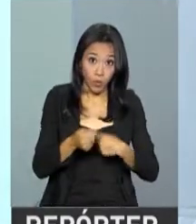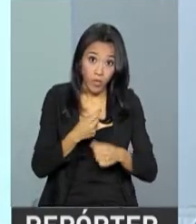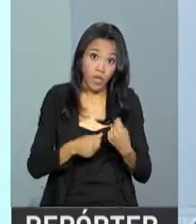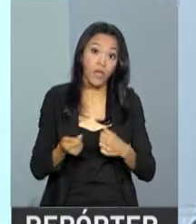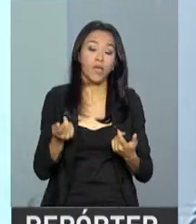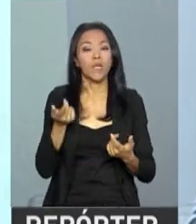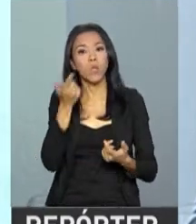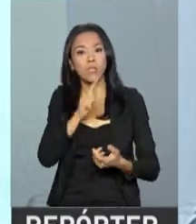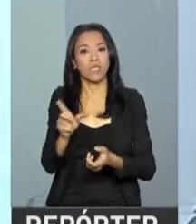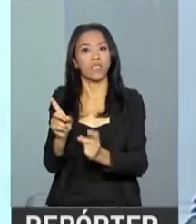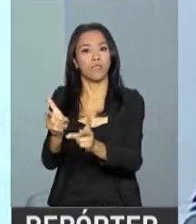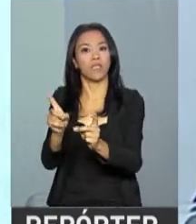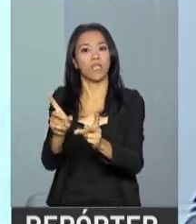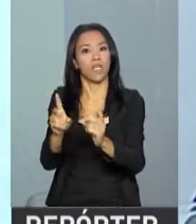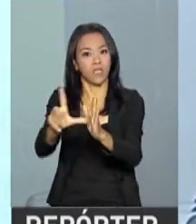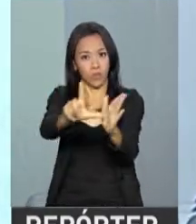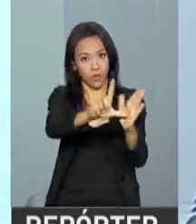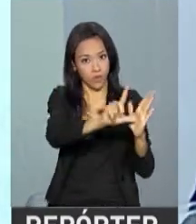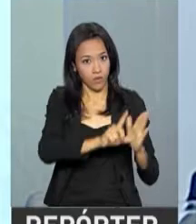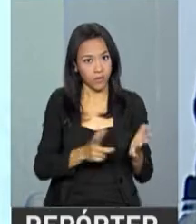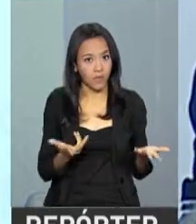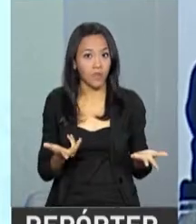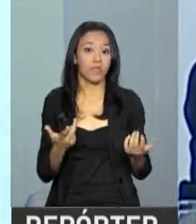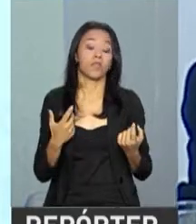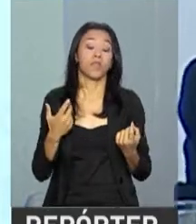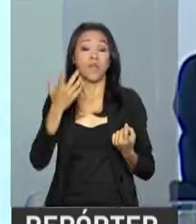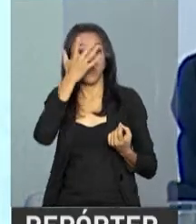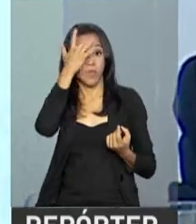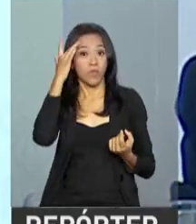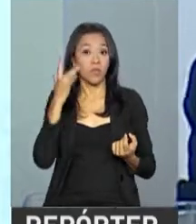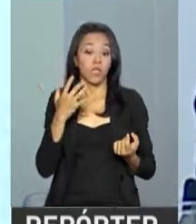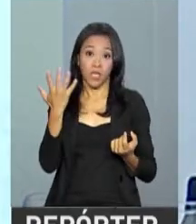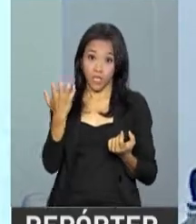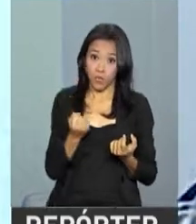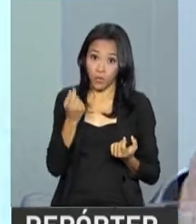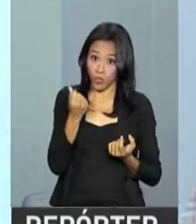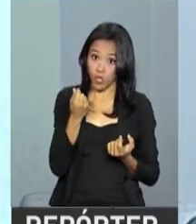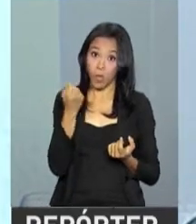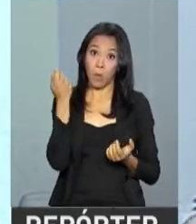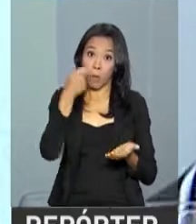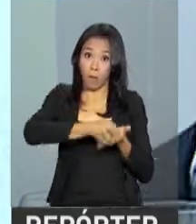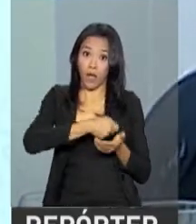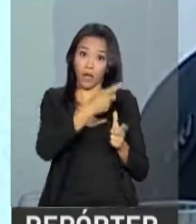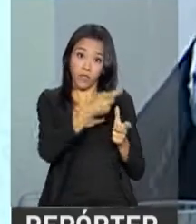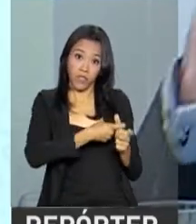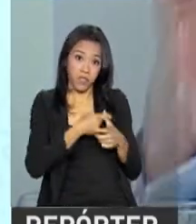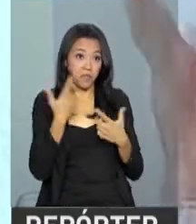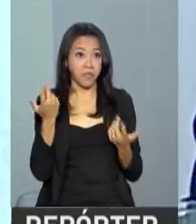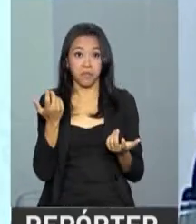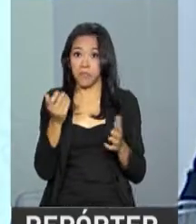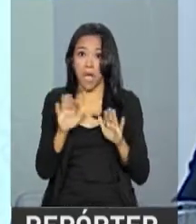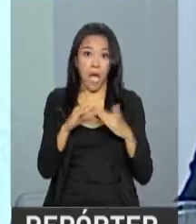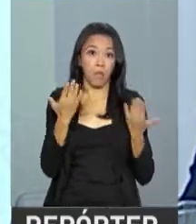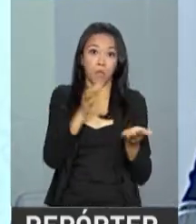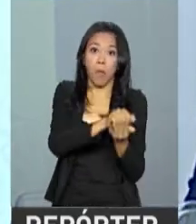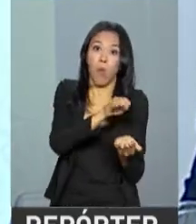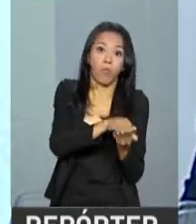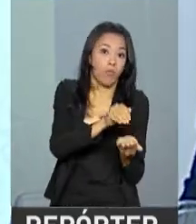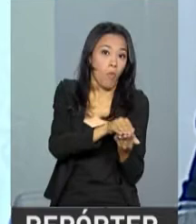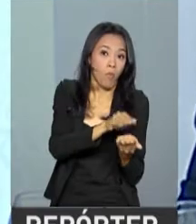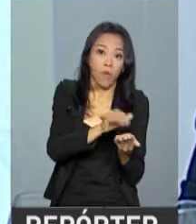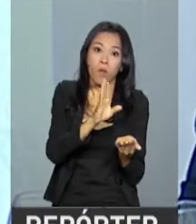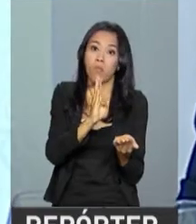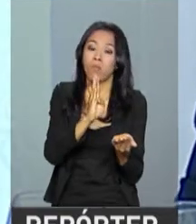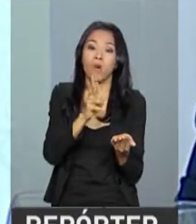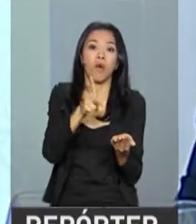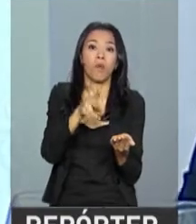crescesse as pessoas que receberam pagar suas dívidas fizeram uma poupança enfim usaram como deveria usar